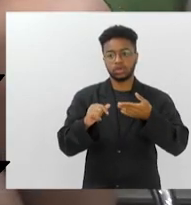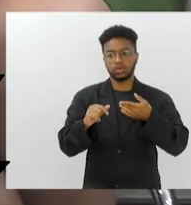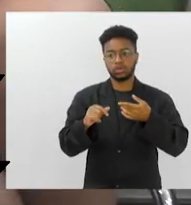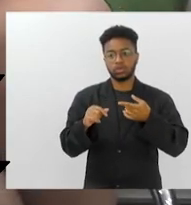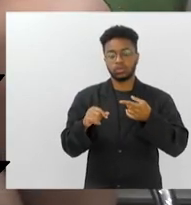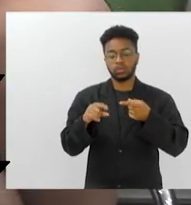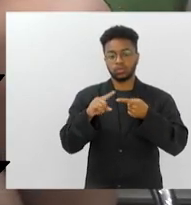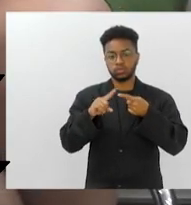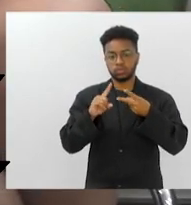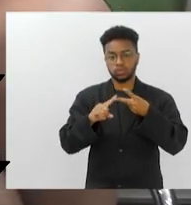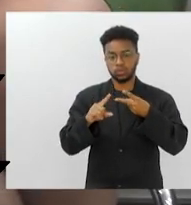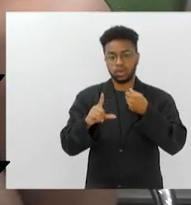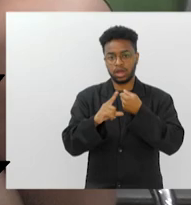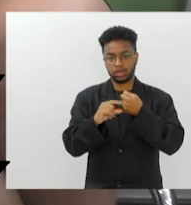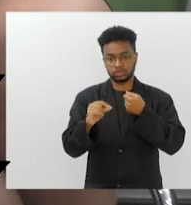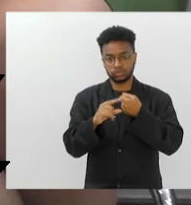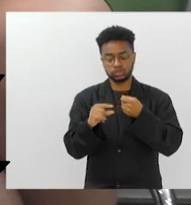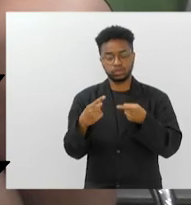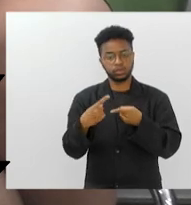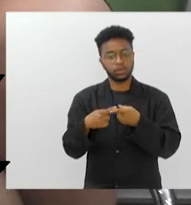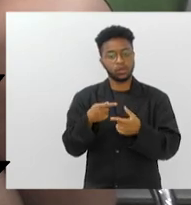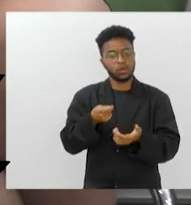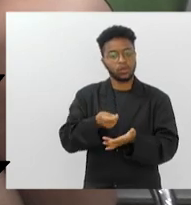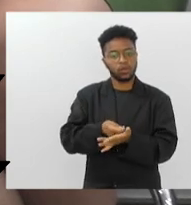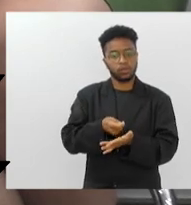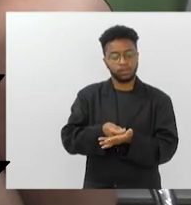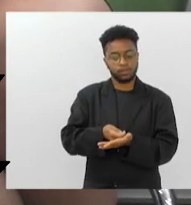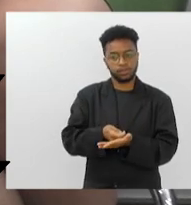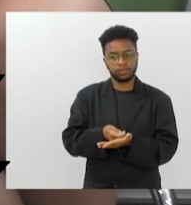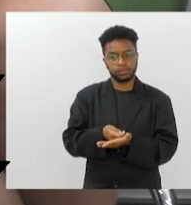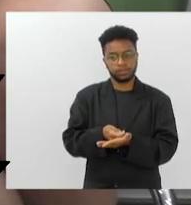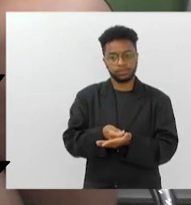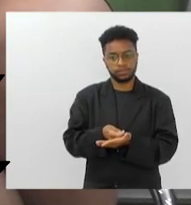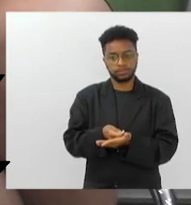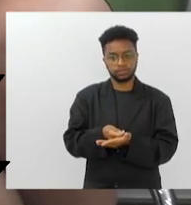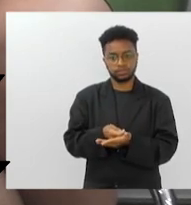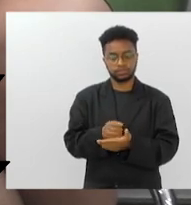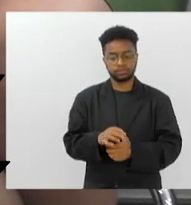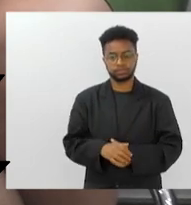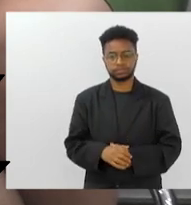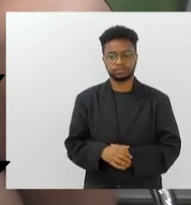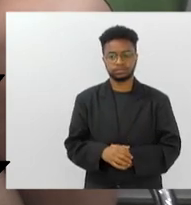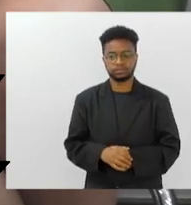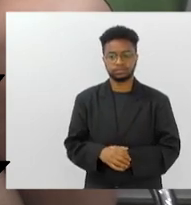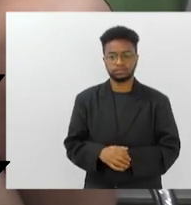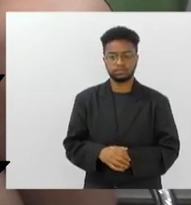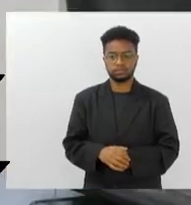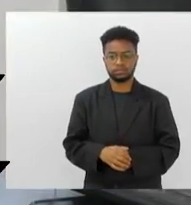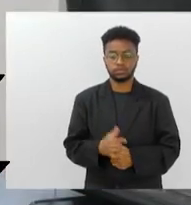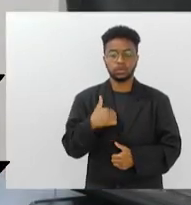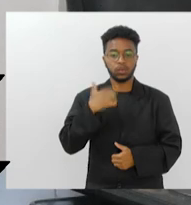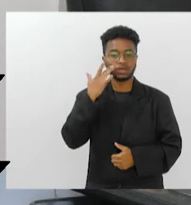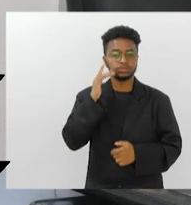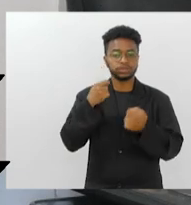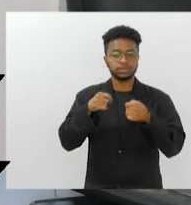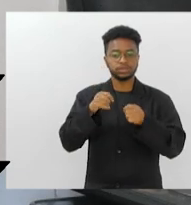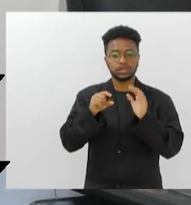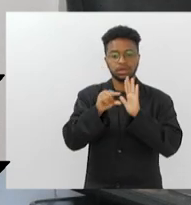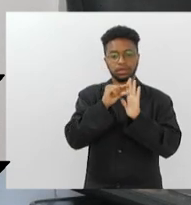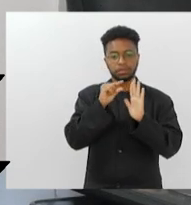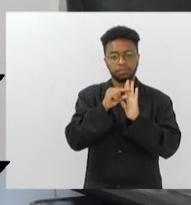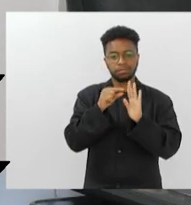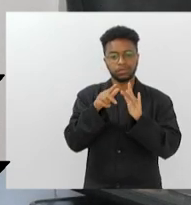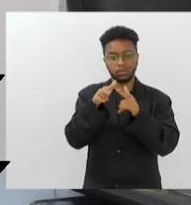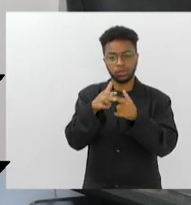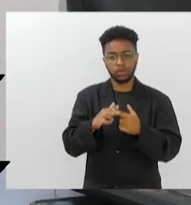artigos que impõem obrigações eu acho que tem que ajustar ementa não sei se foi um erro